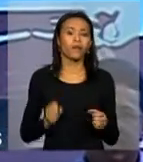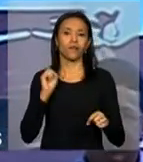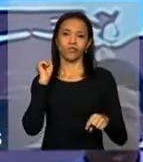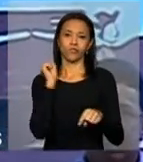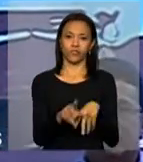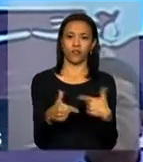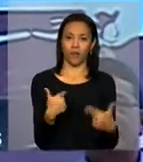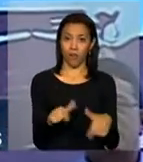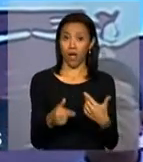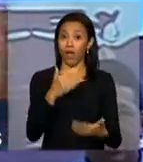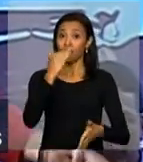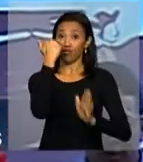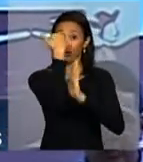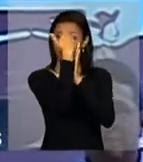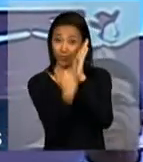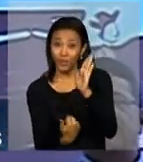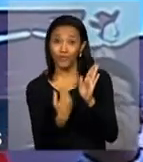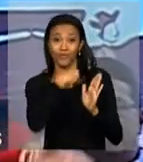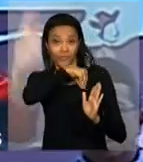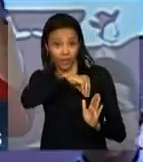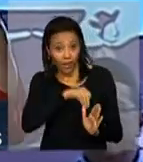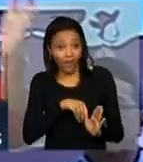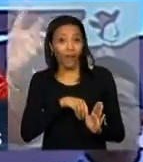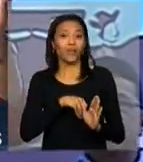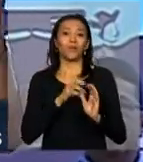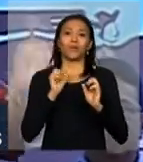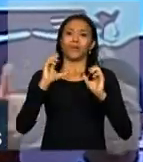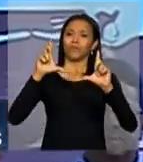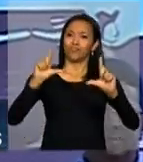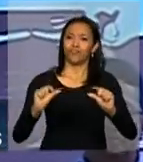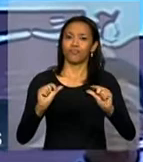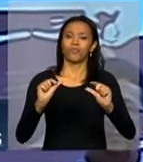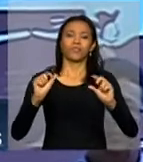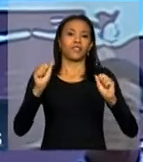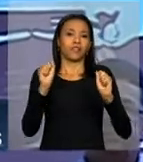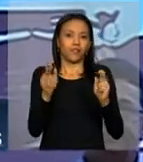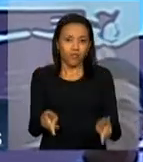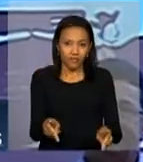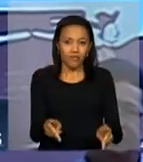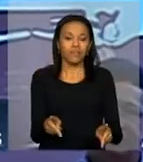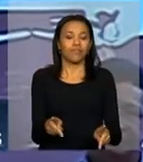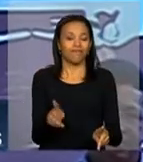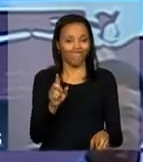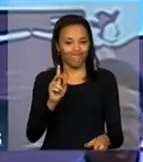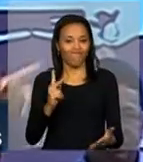de salário, perdas de aposentadoria e redução real de salários.